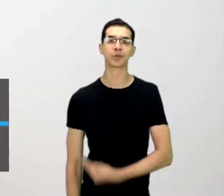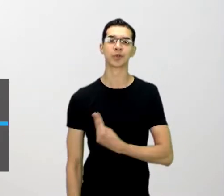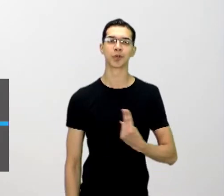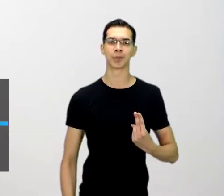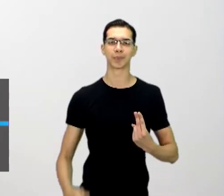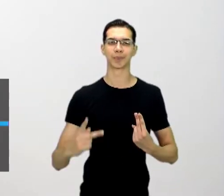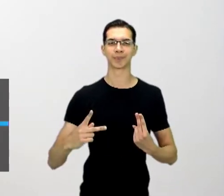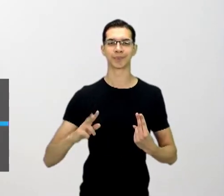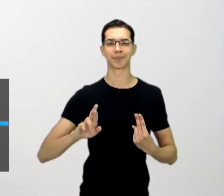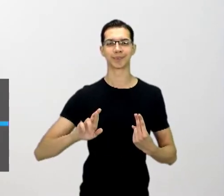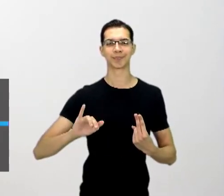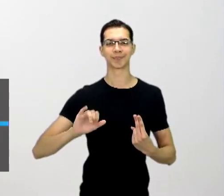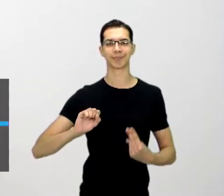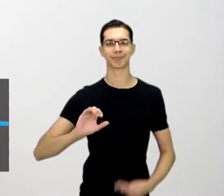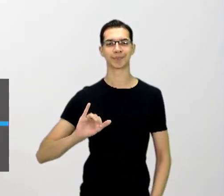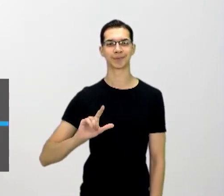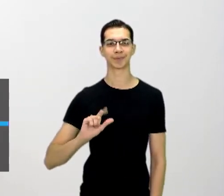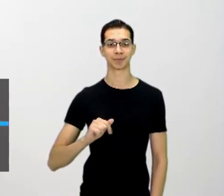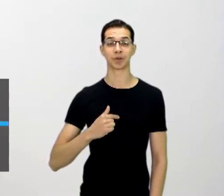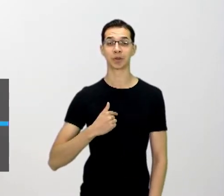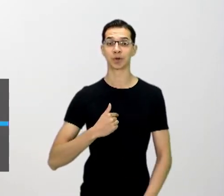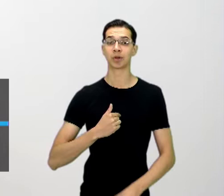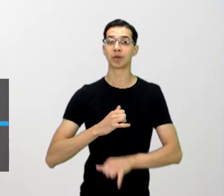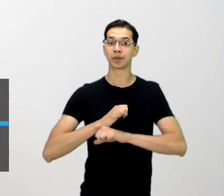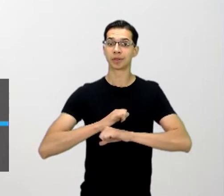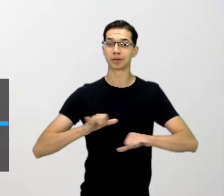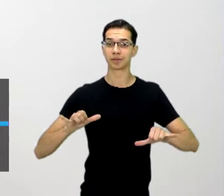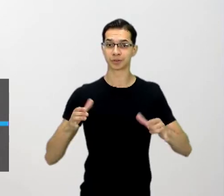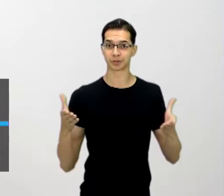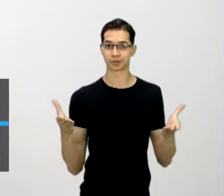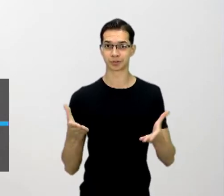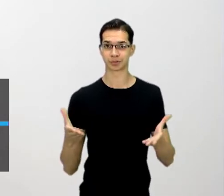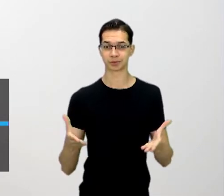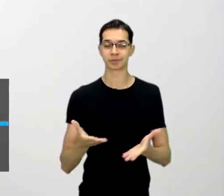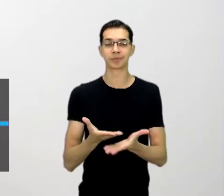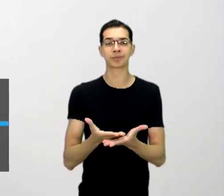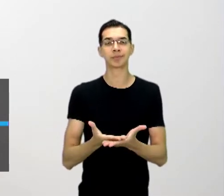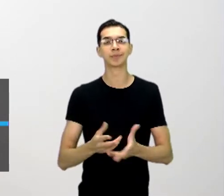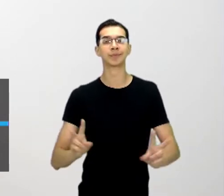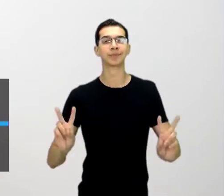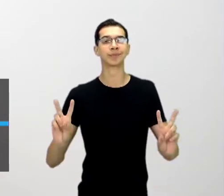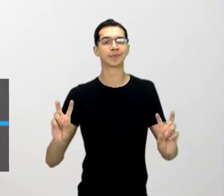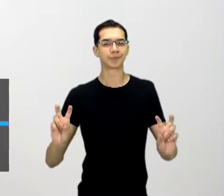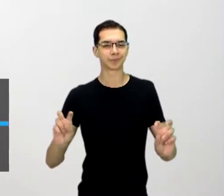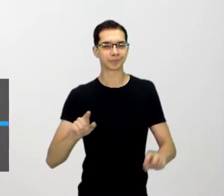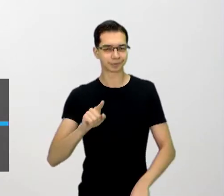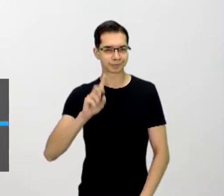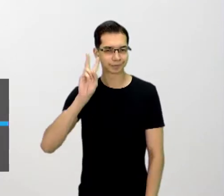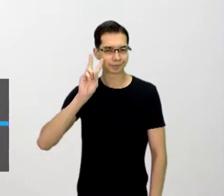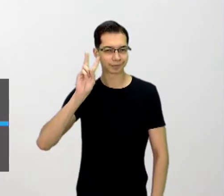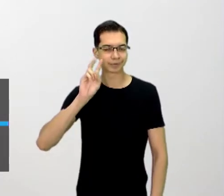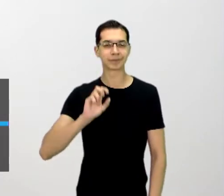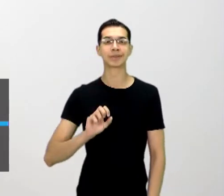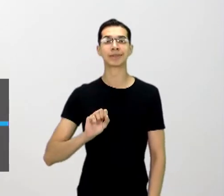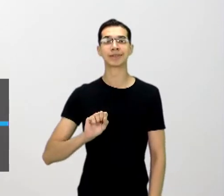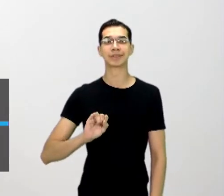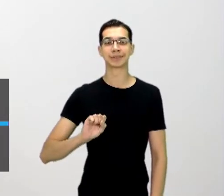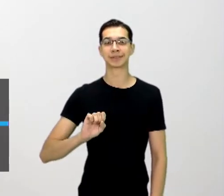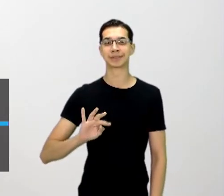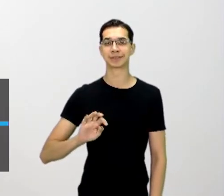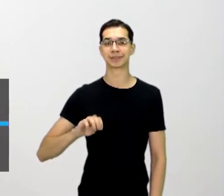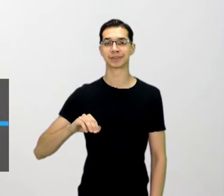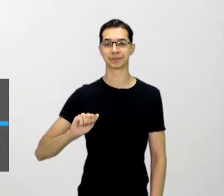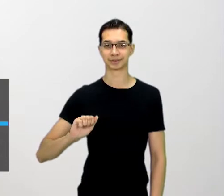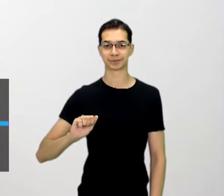Priscila, que falo aí com vocês hoje para a nossa aula de sistema locomotor. Eu tenho cabelos